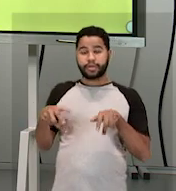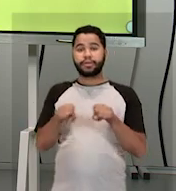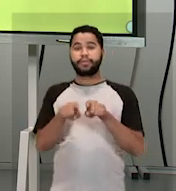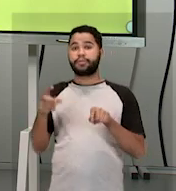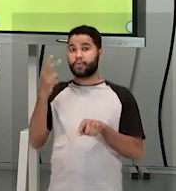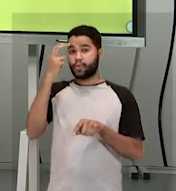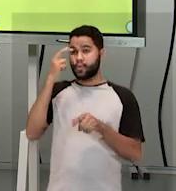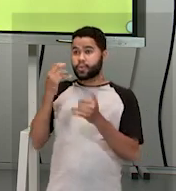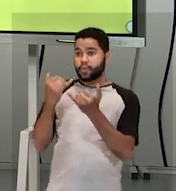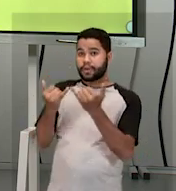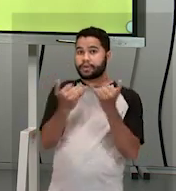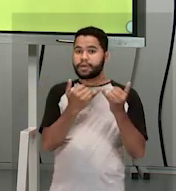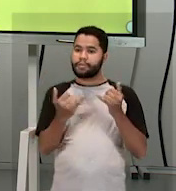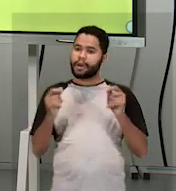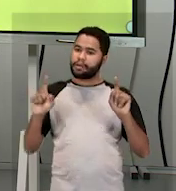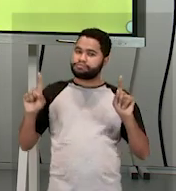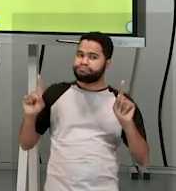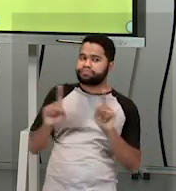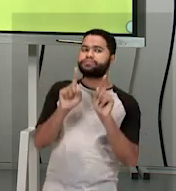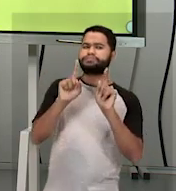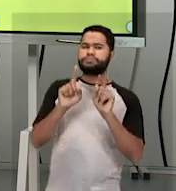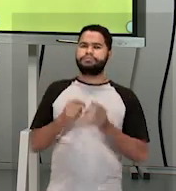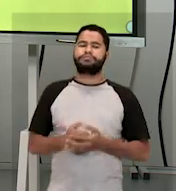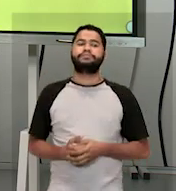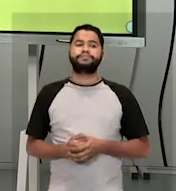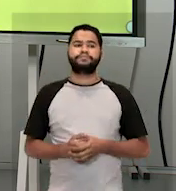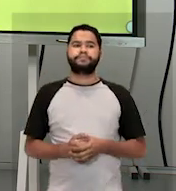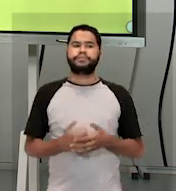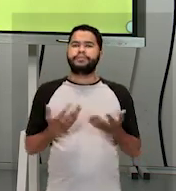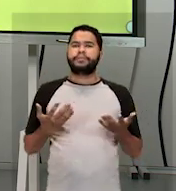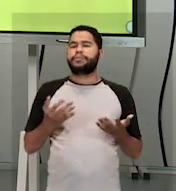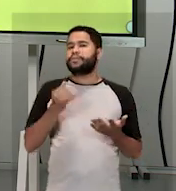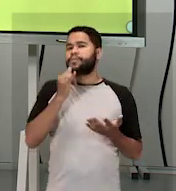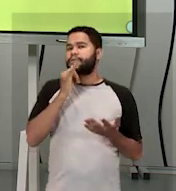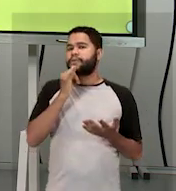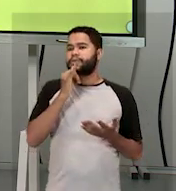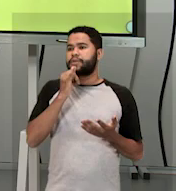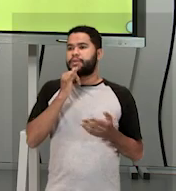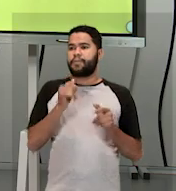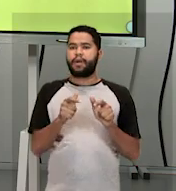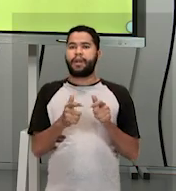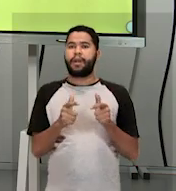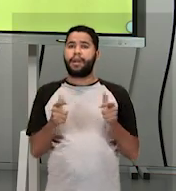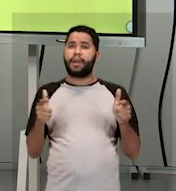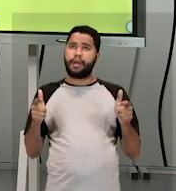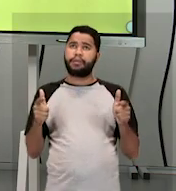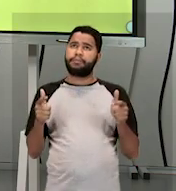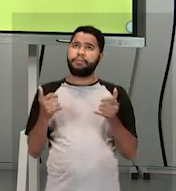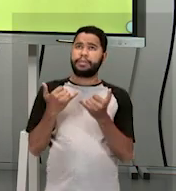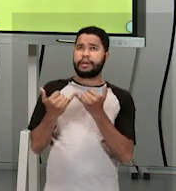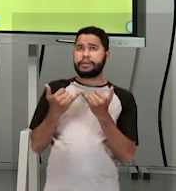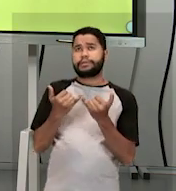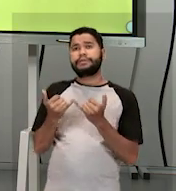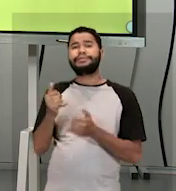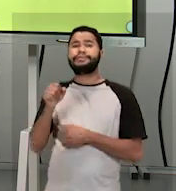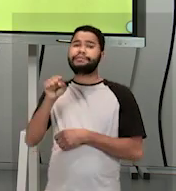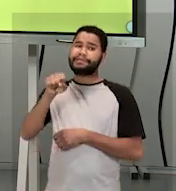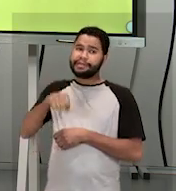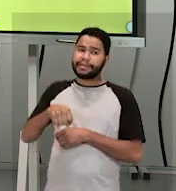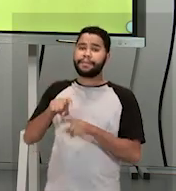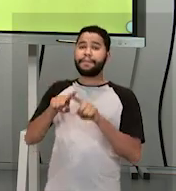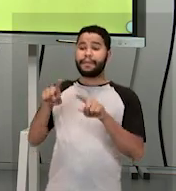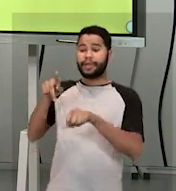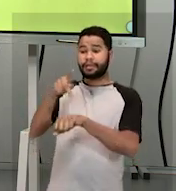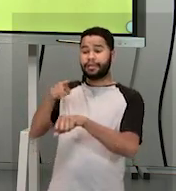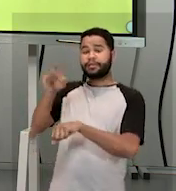semelhantes. Seria a mesma coisa? Quanto à questão do expansionismo, sim, mas a questão